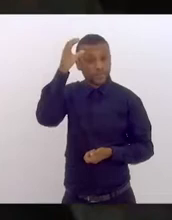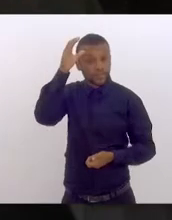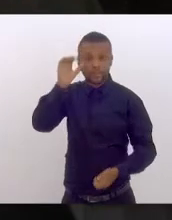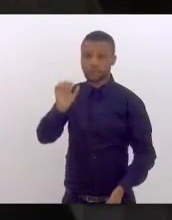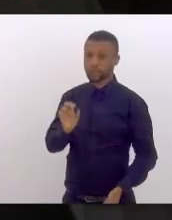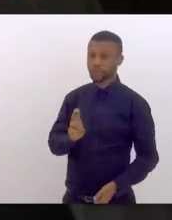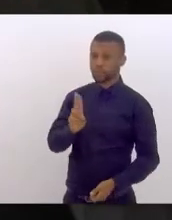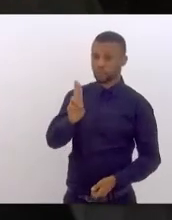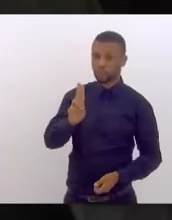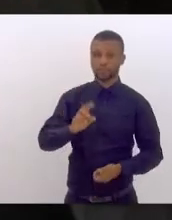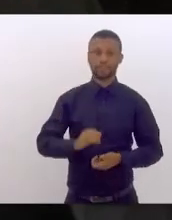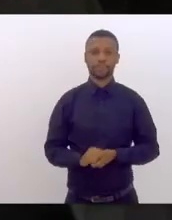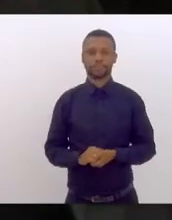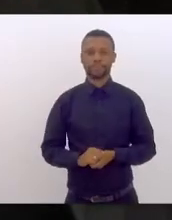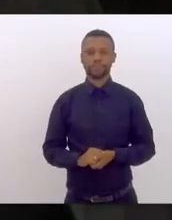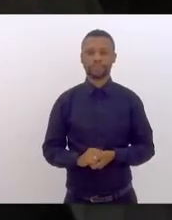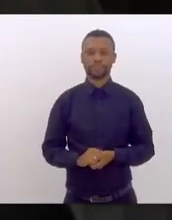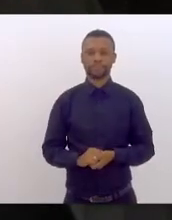Ju